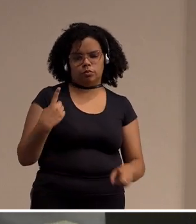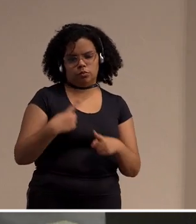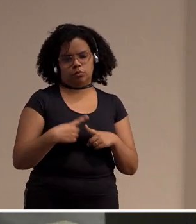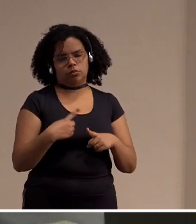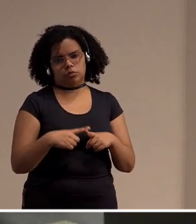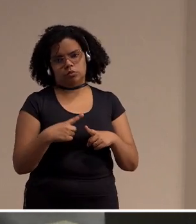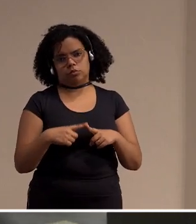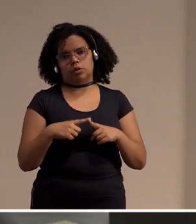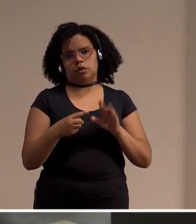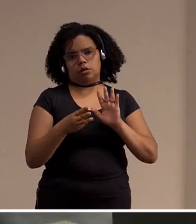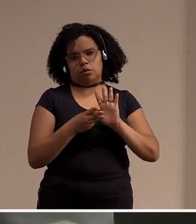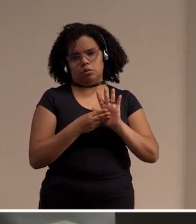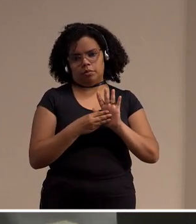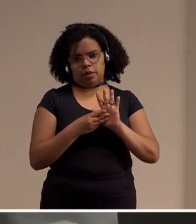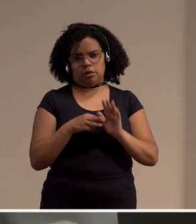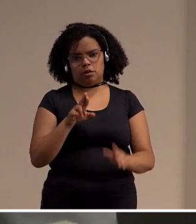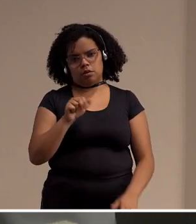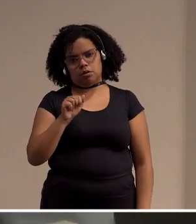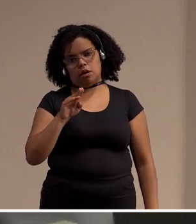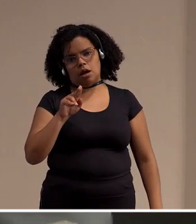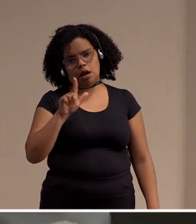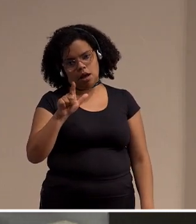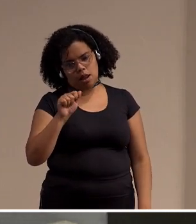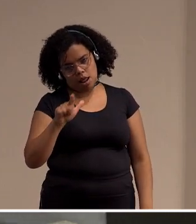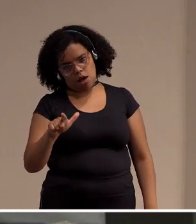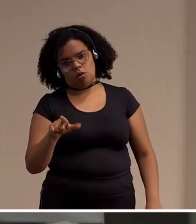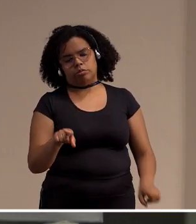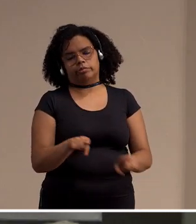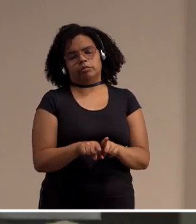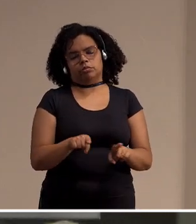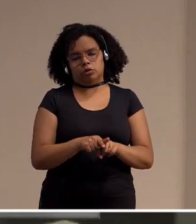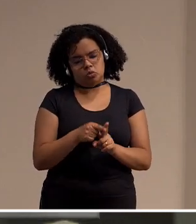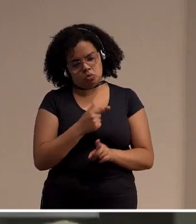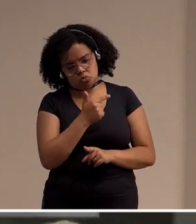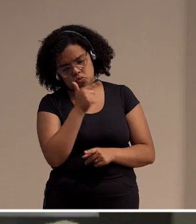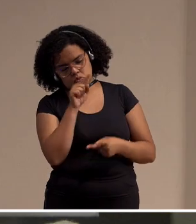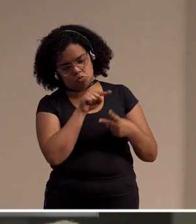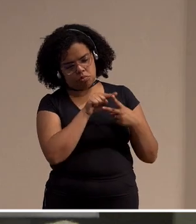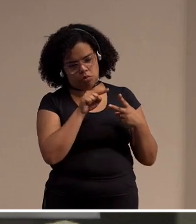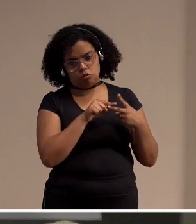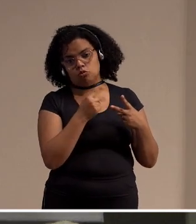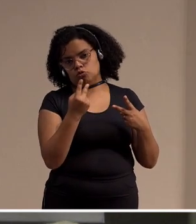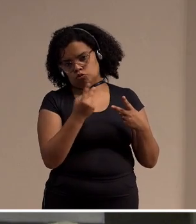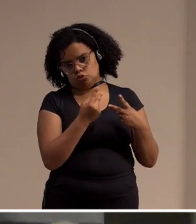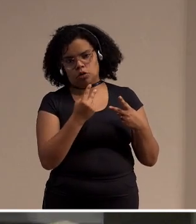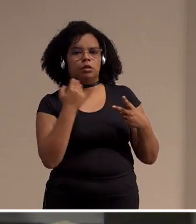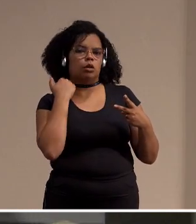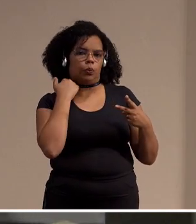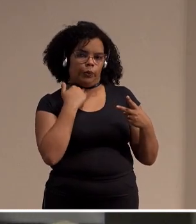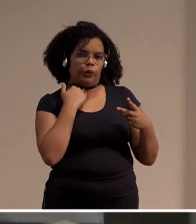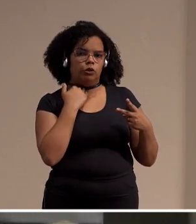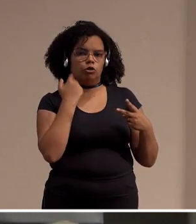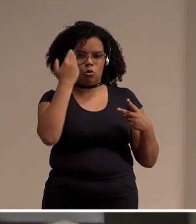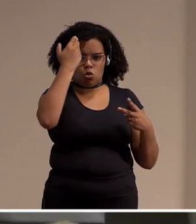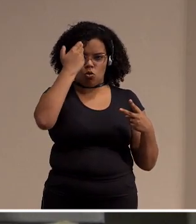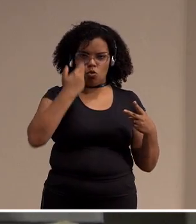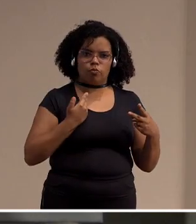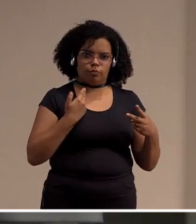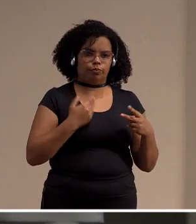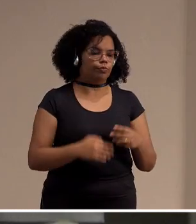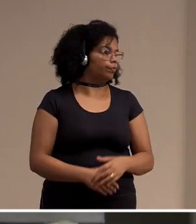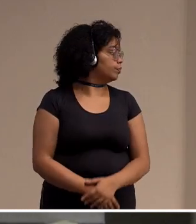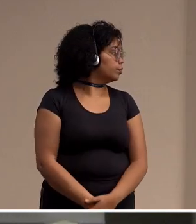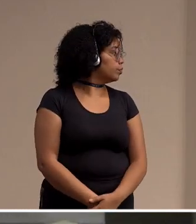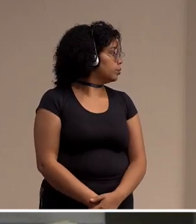tanto no método halal quanto kosher é com corte, né? De cima e embaixo, assim, não